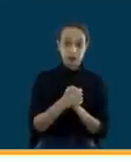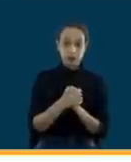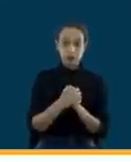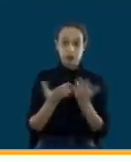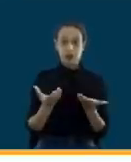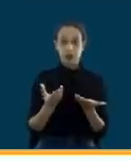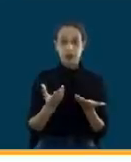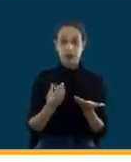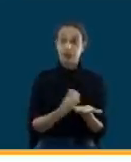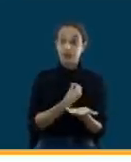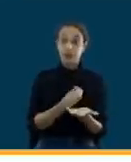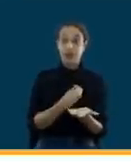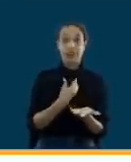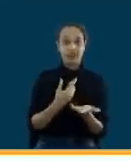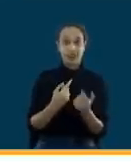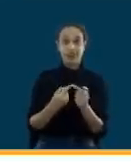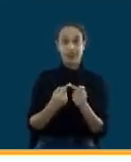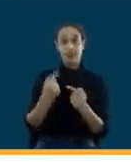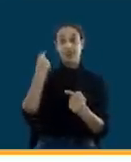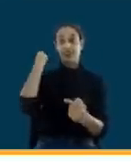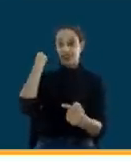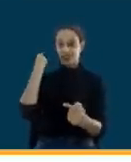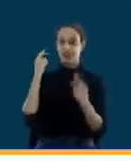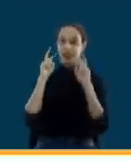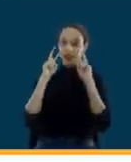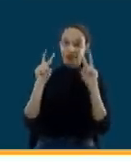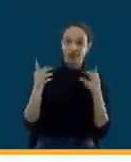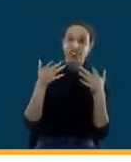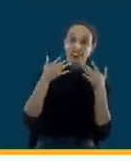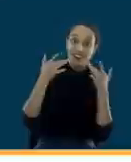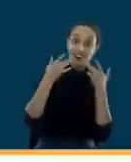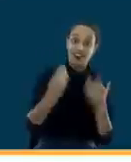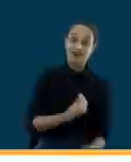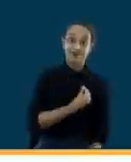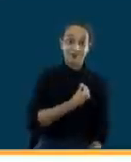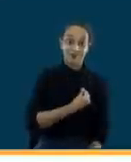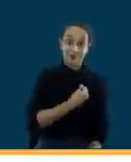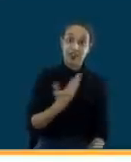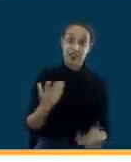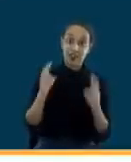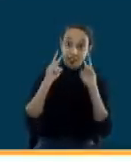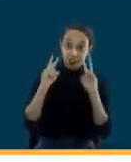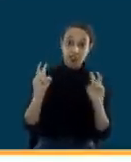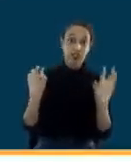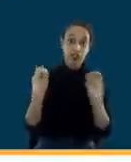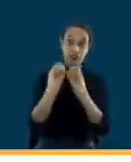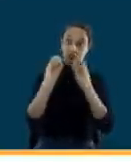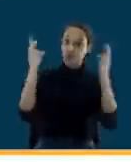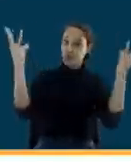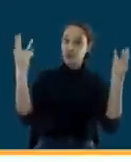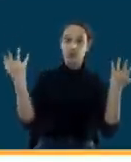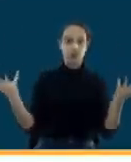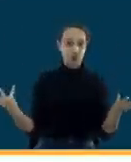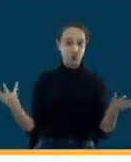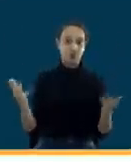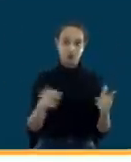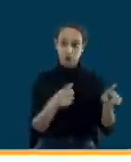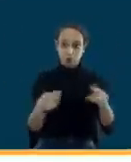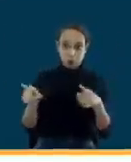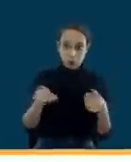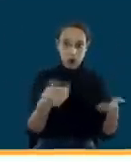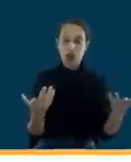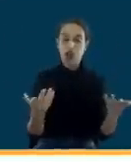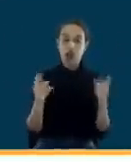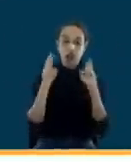de presencialmente poder ver uma peça de teatro, poder ver um show musical, poder estar presente no mundo